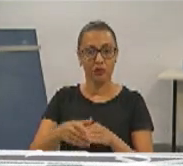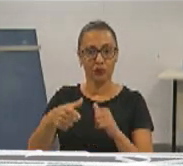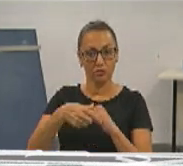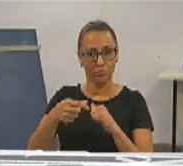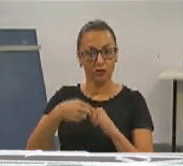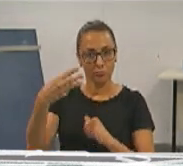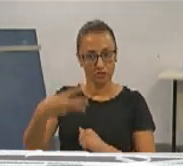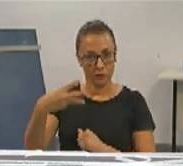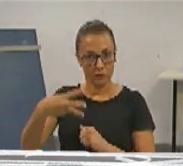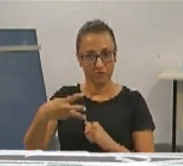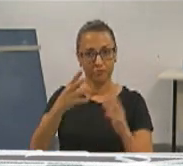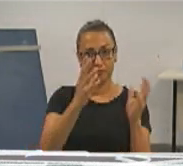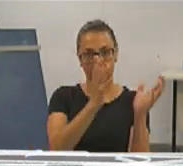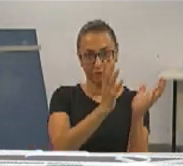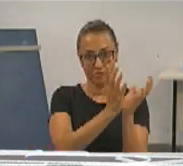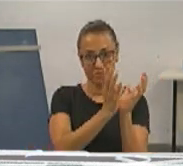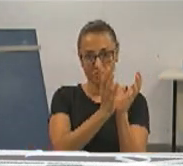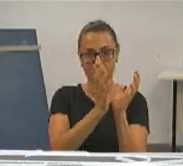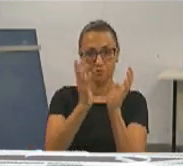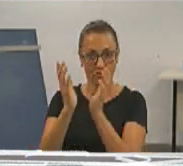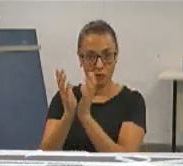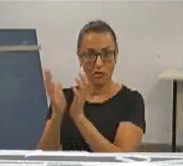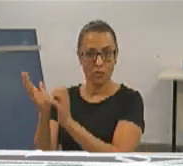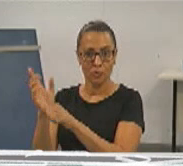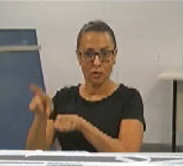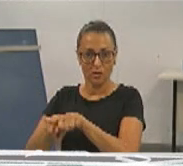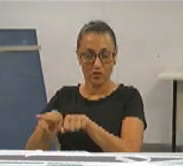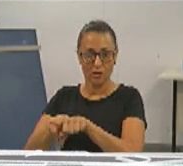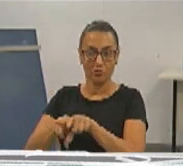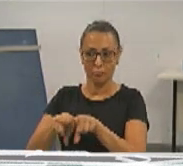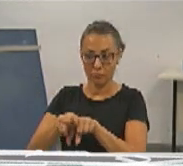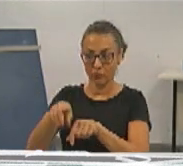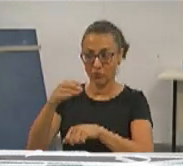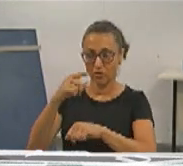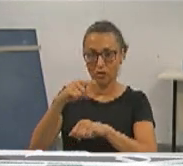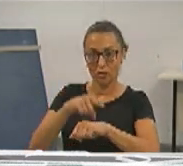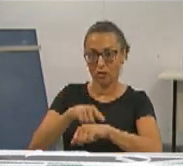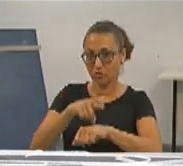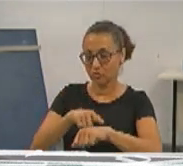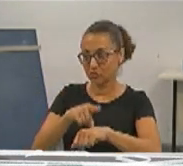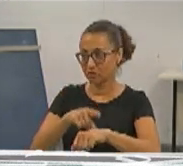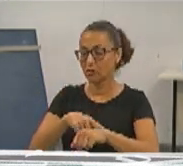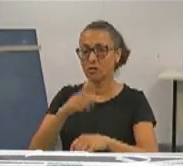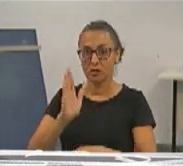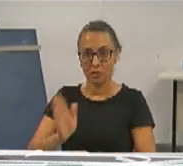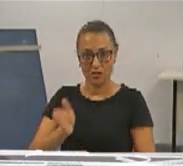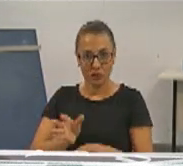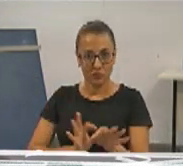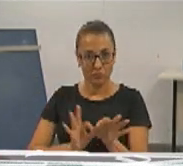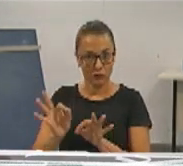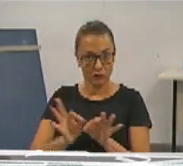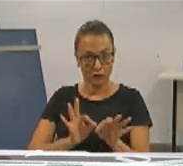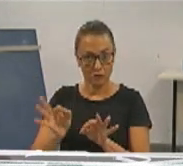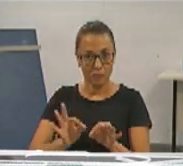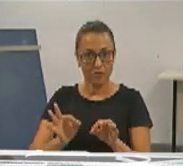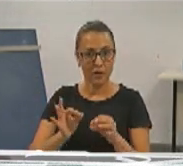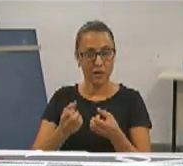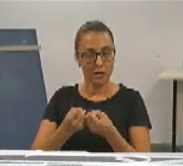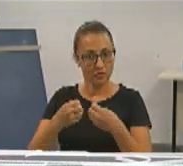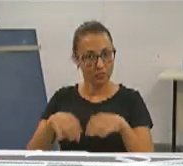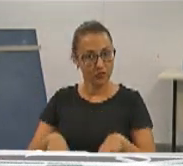Os blocos, com os tempos definidos, e nós os seguiremos para não prejudicarem os